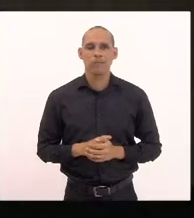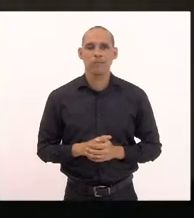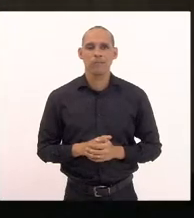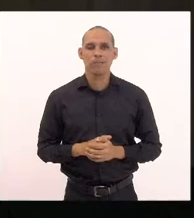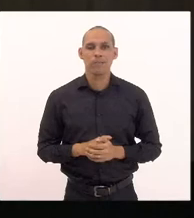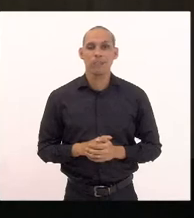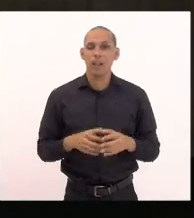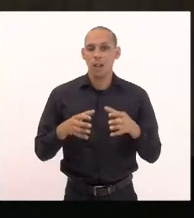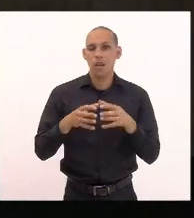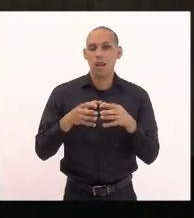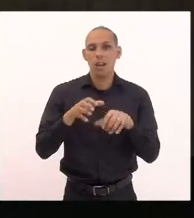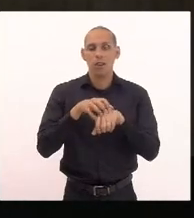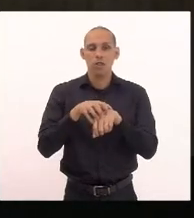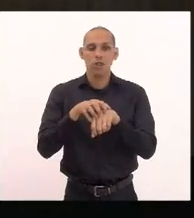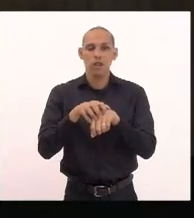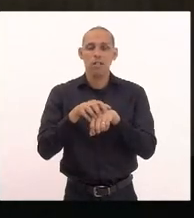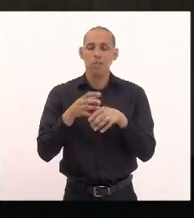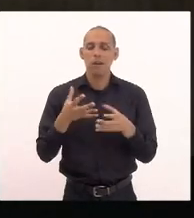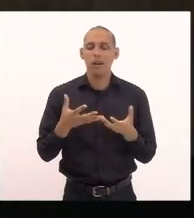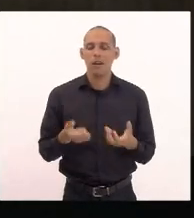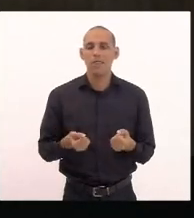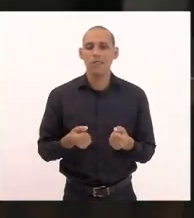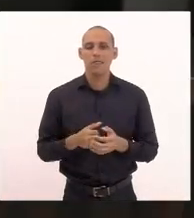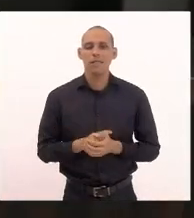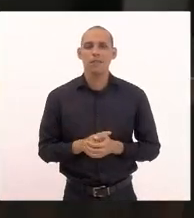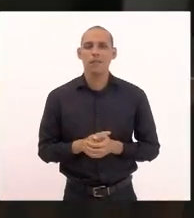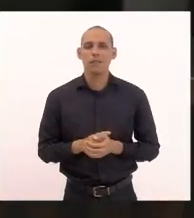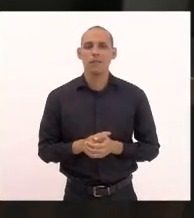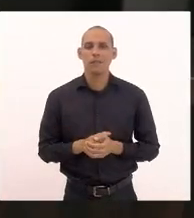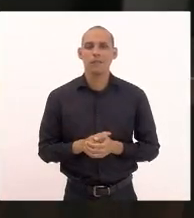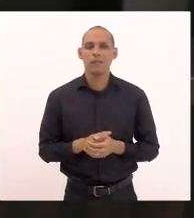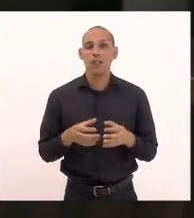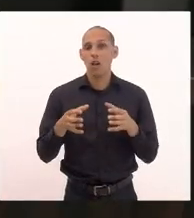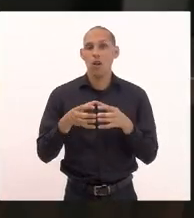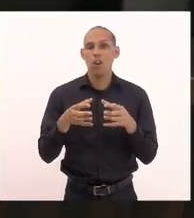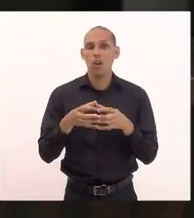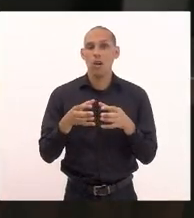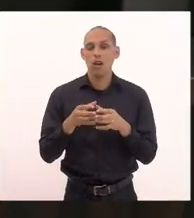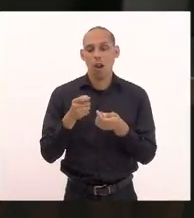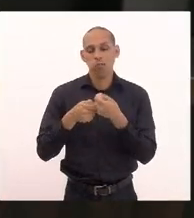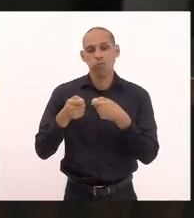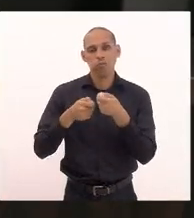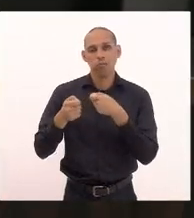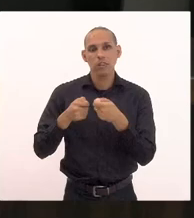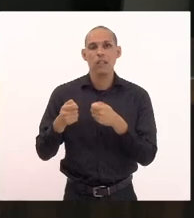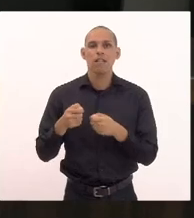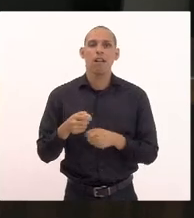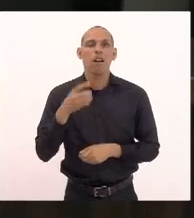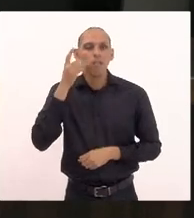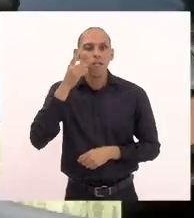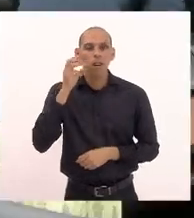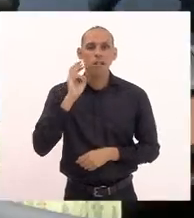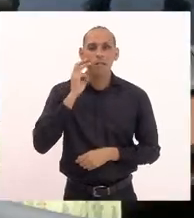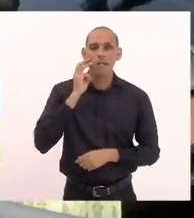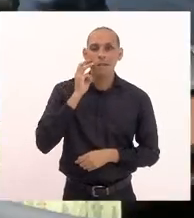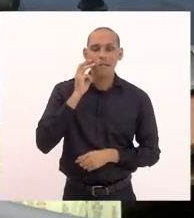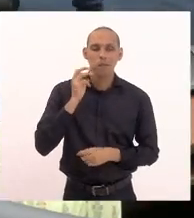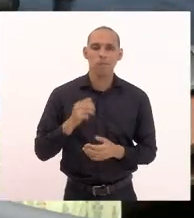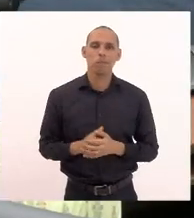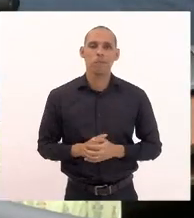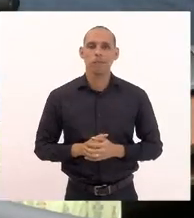Pela Comissão de Transporte, parecer favorável, presidente. Pela Comissão de Economia, deputado Valdeque Carneiro.